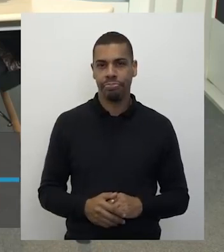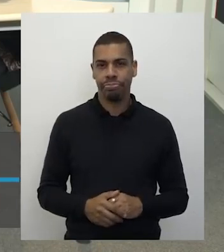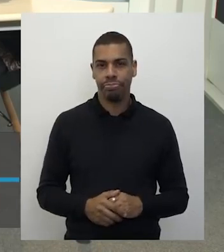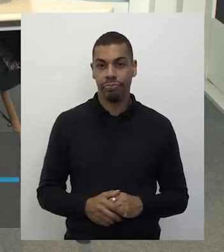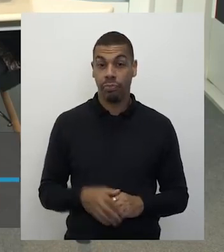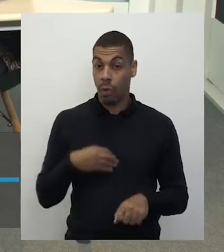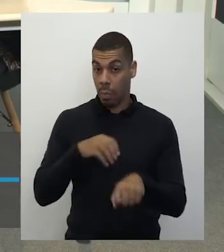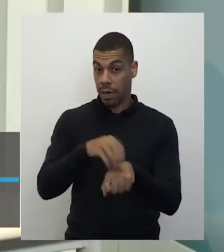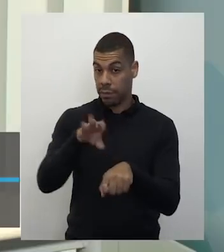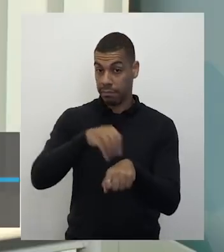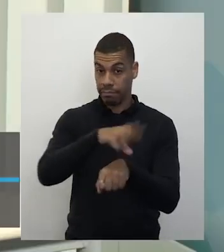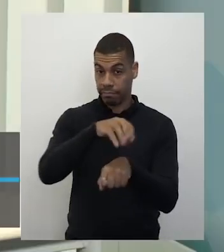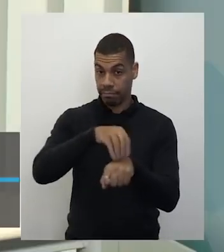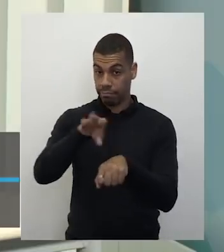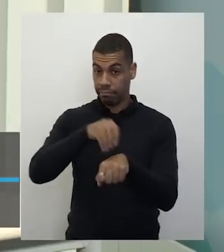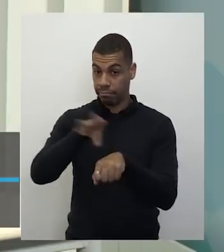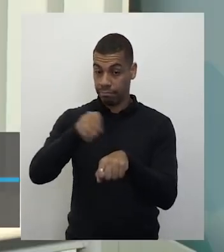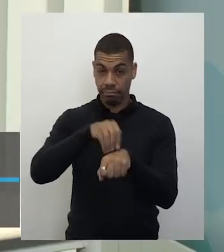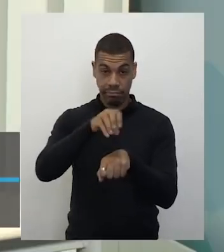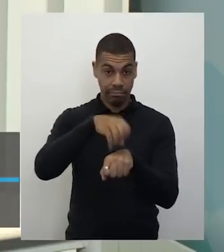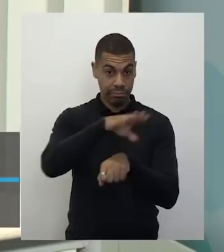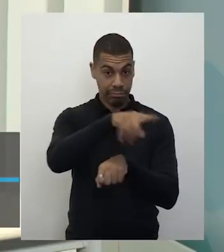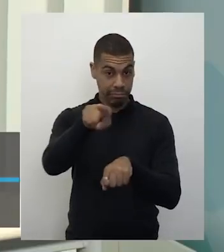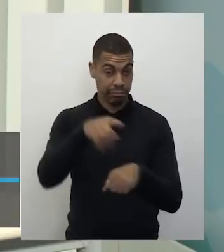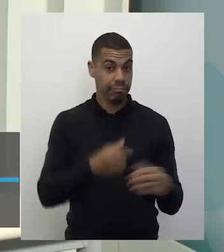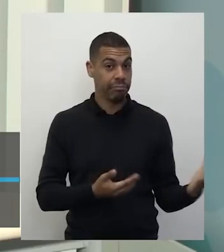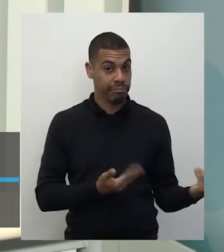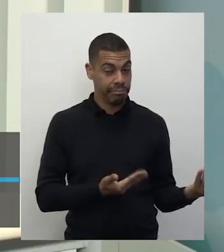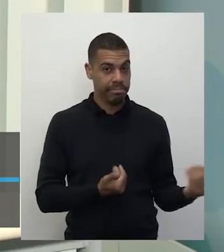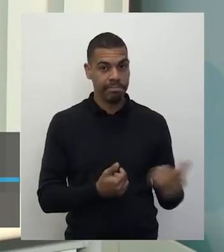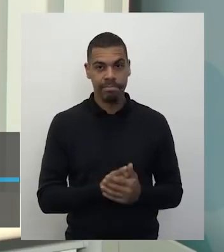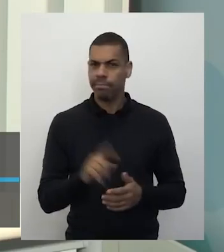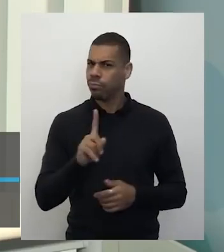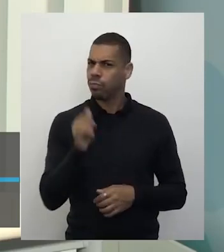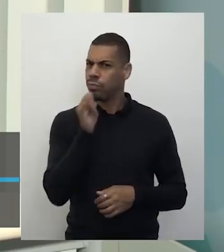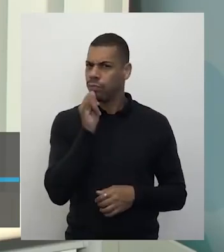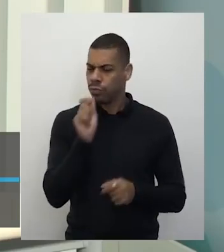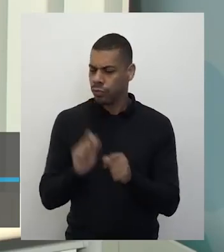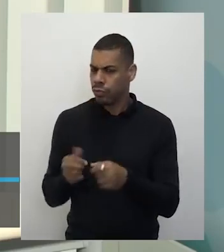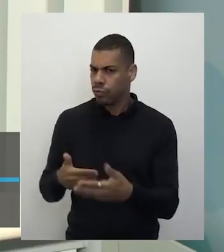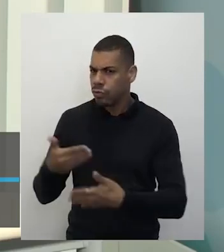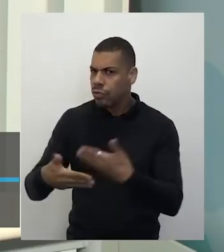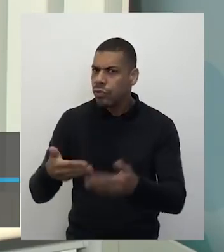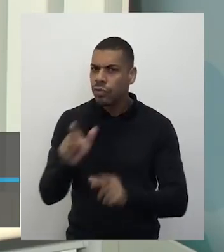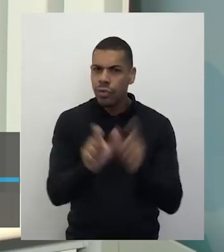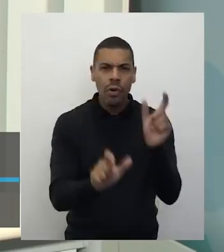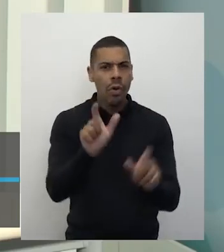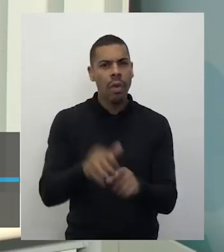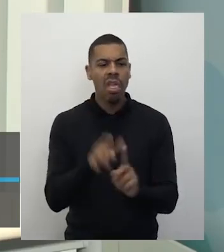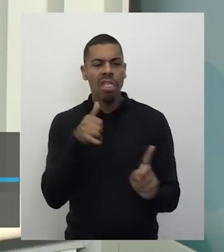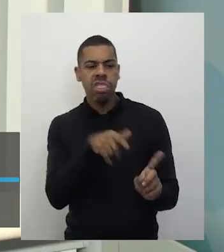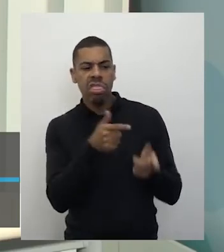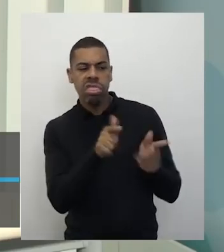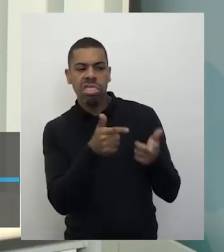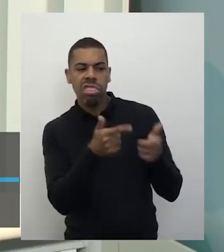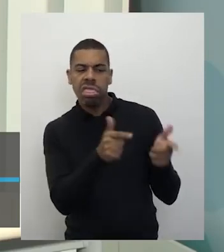Para que vocês, que são pré-adolescentes, para que não façam isso com as outras pessoas de uma